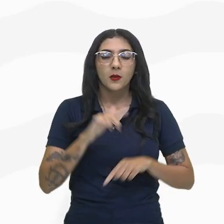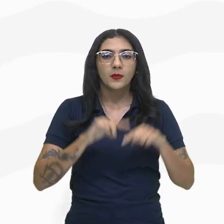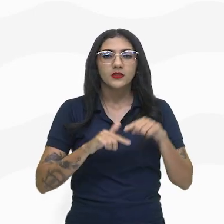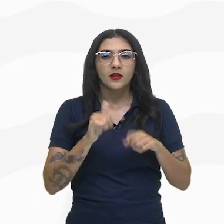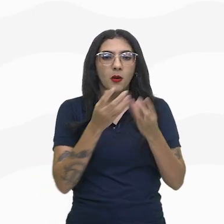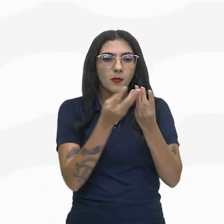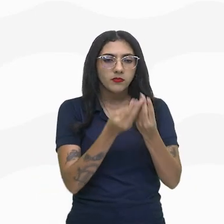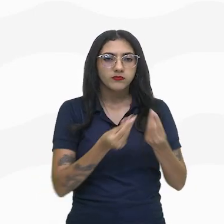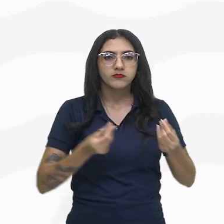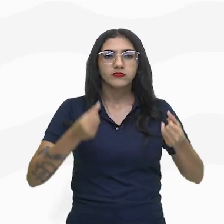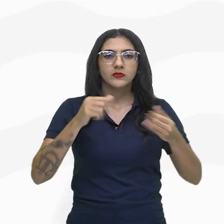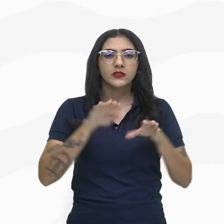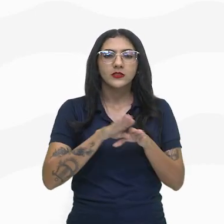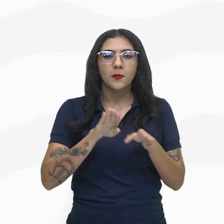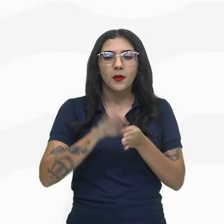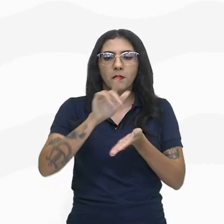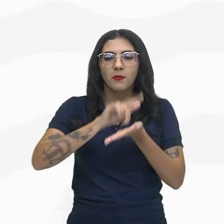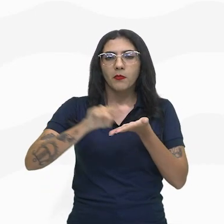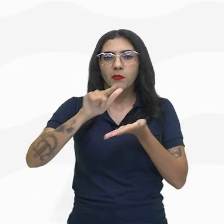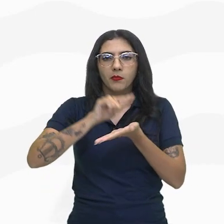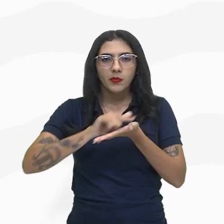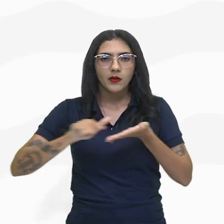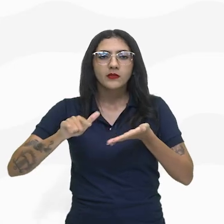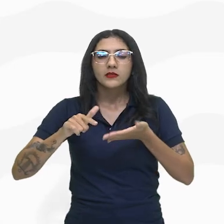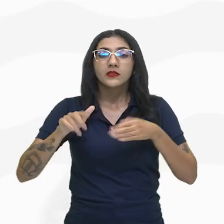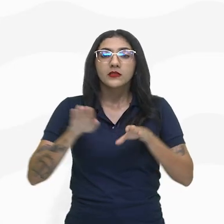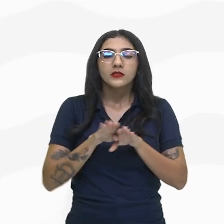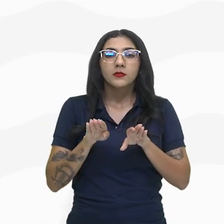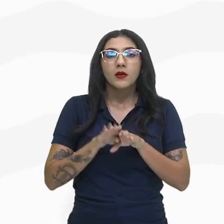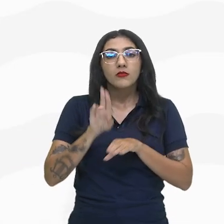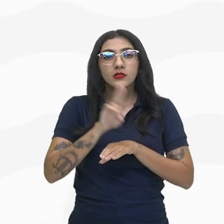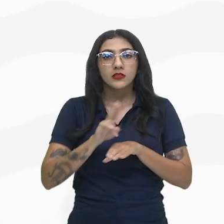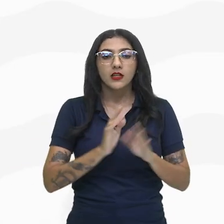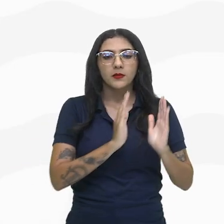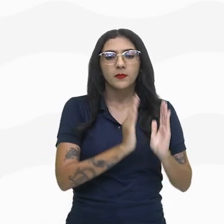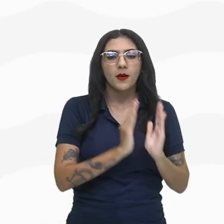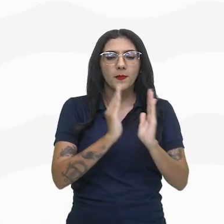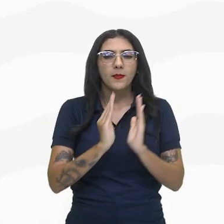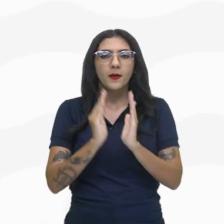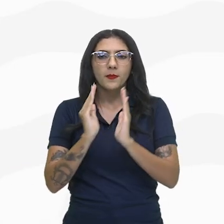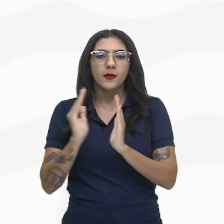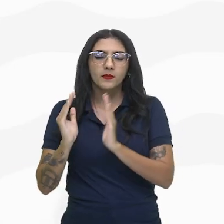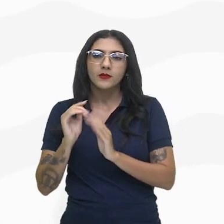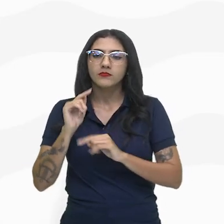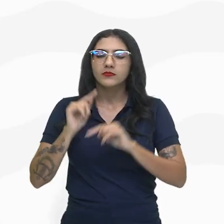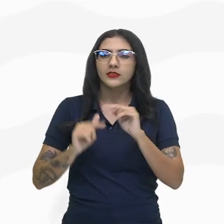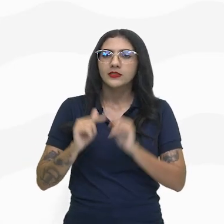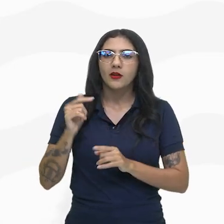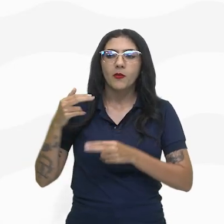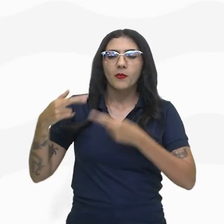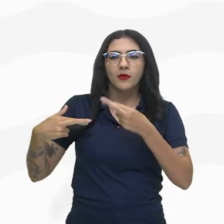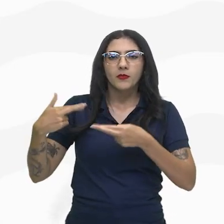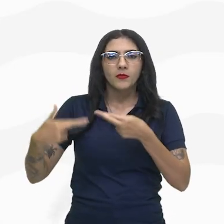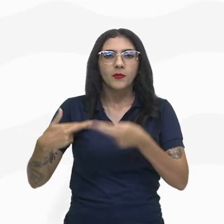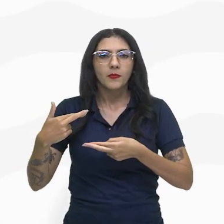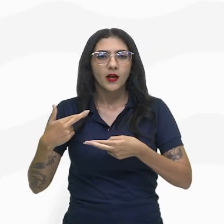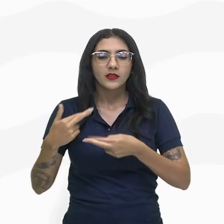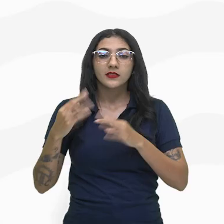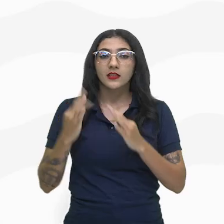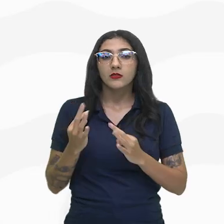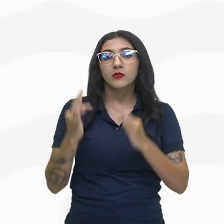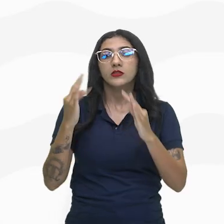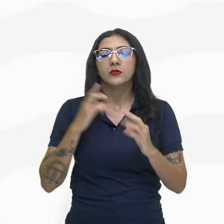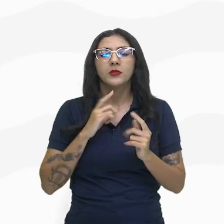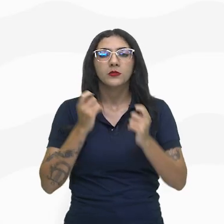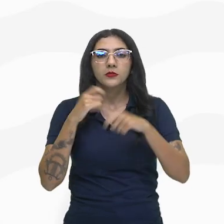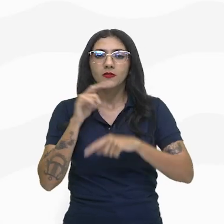trituração e lavagem, aplicados em etapas como a reciclagem mecânica para transformar o